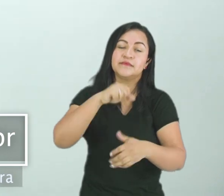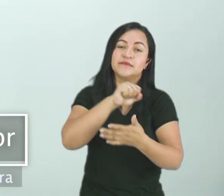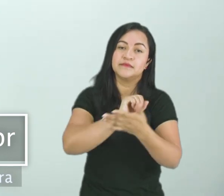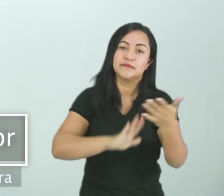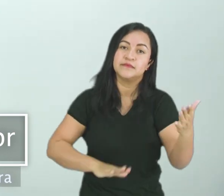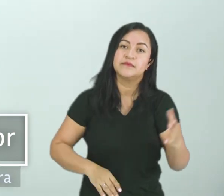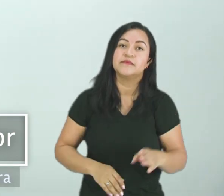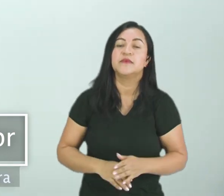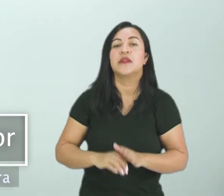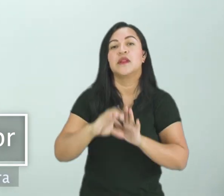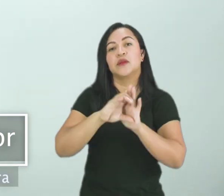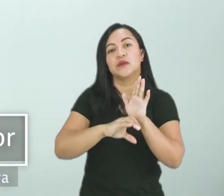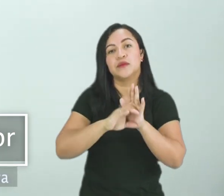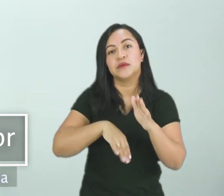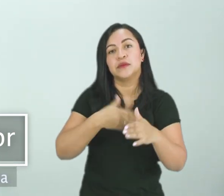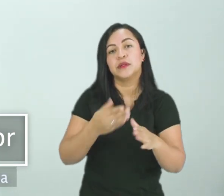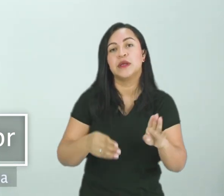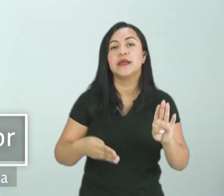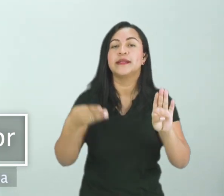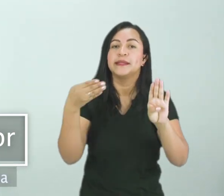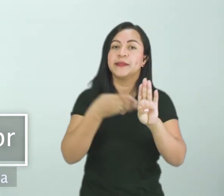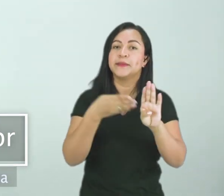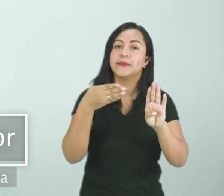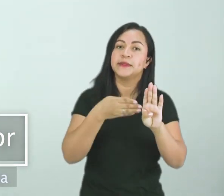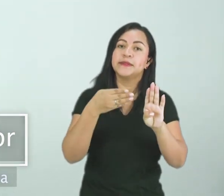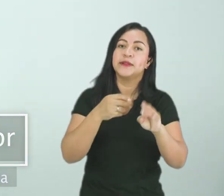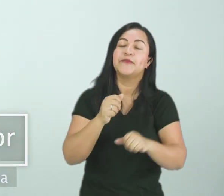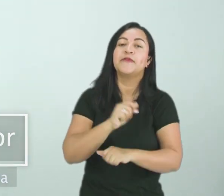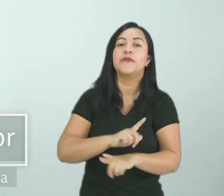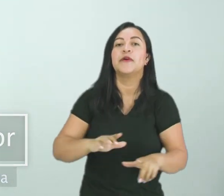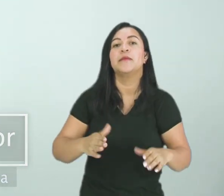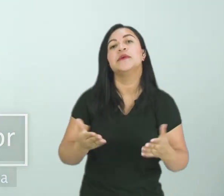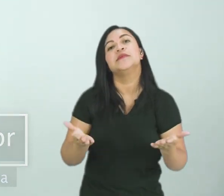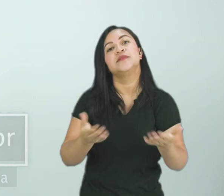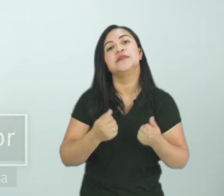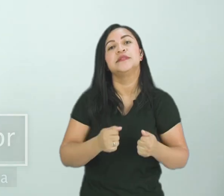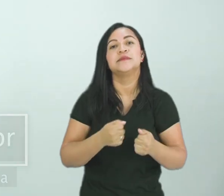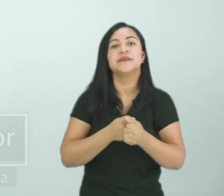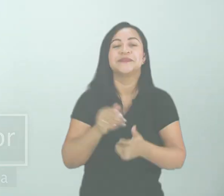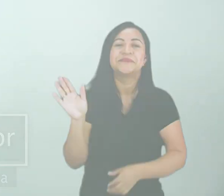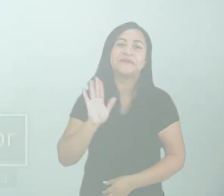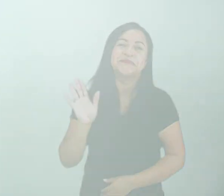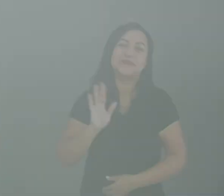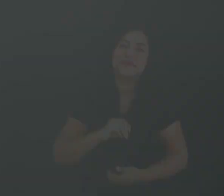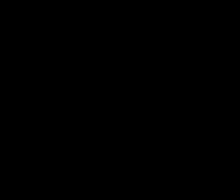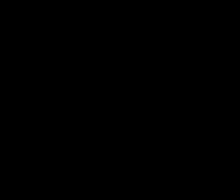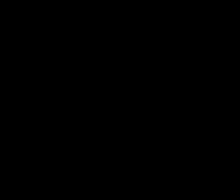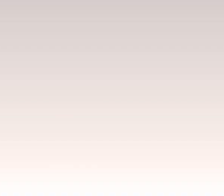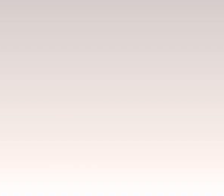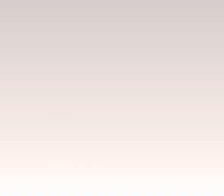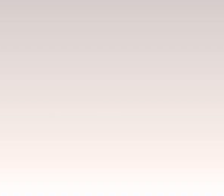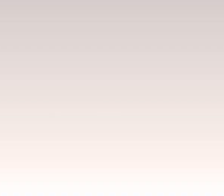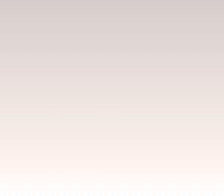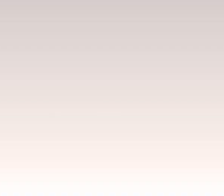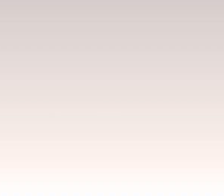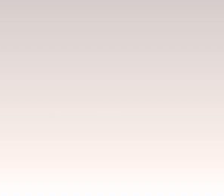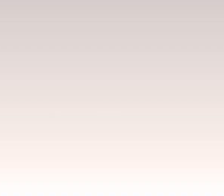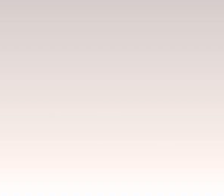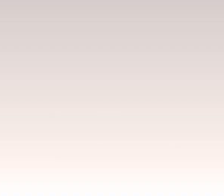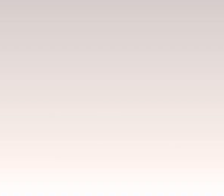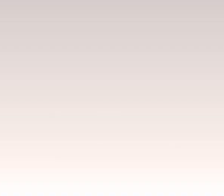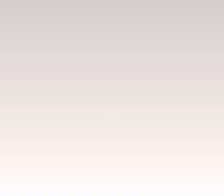nossas próximas aulas, na nossa plataforma Eduque. Estejam sempre aqui com a gente. E até mais!